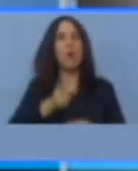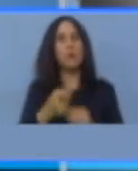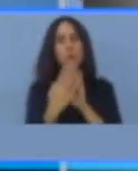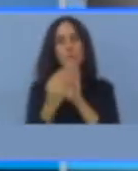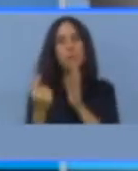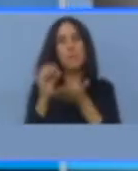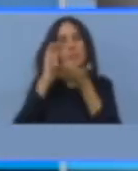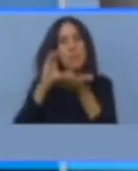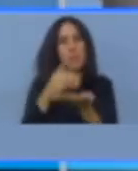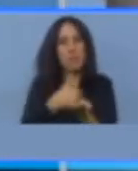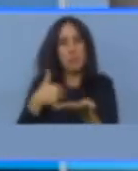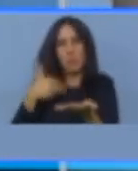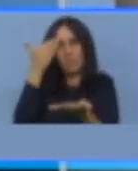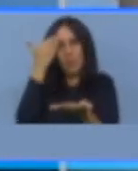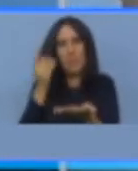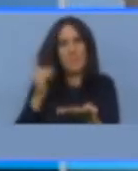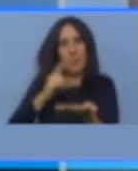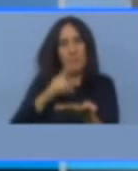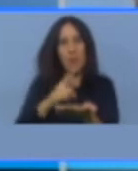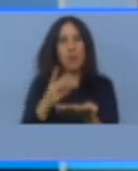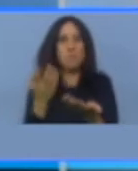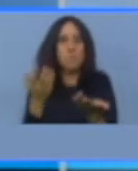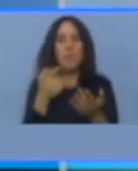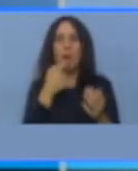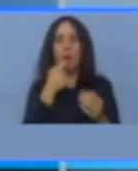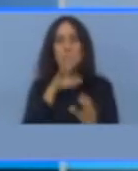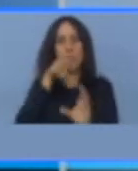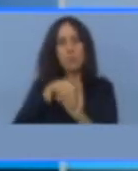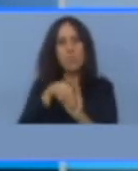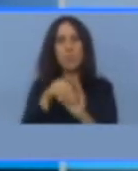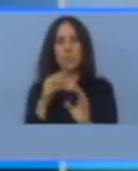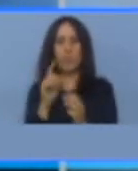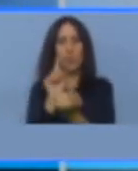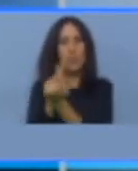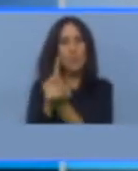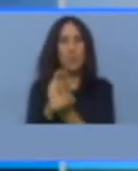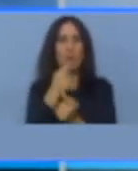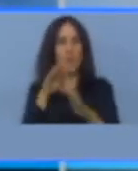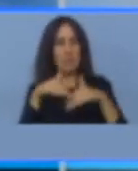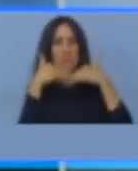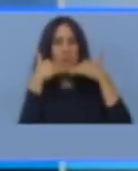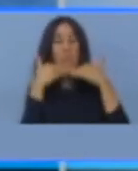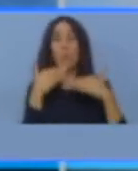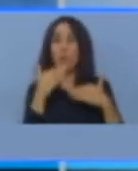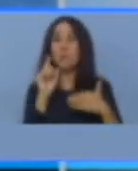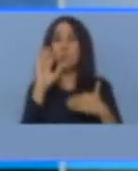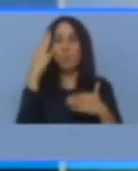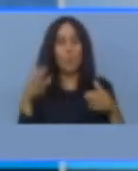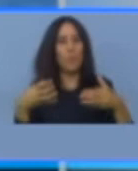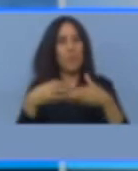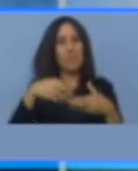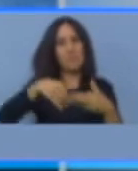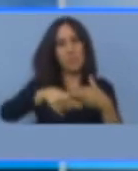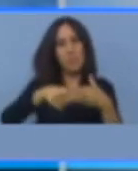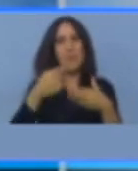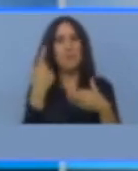de financiamento em saúde mental, que muitas vezes só contemplam as consultas ou os internamentos, e é importante para atuar em comunidade que se